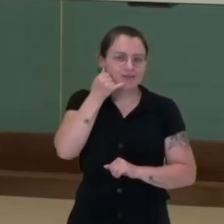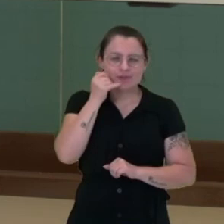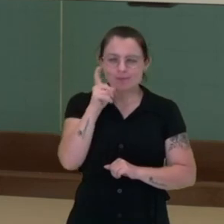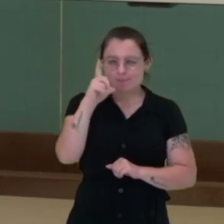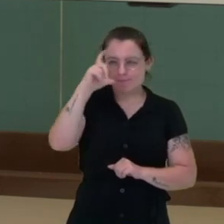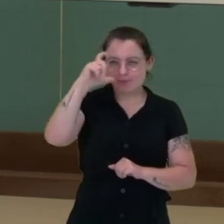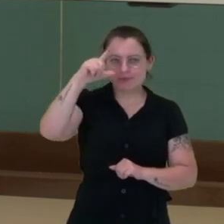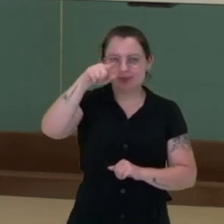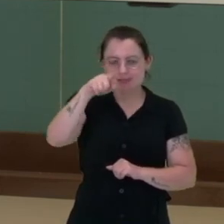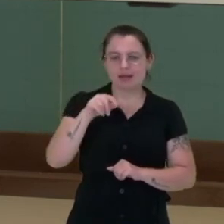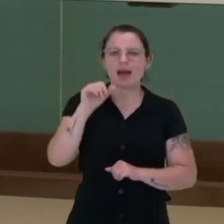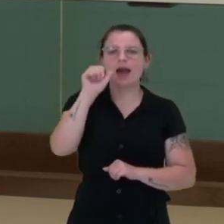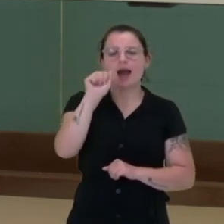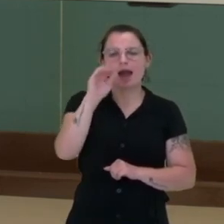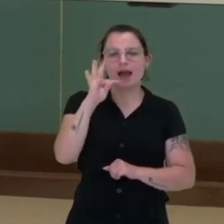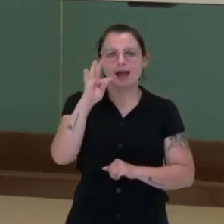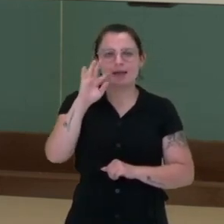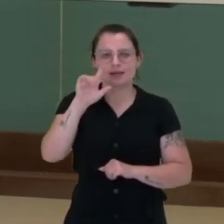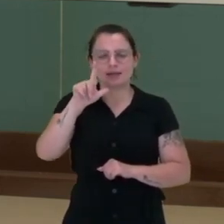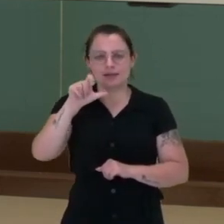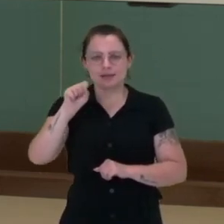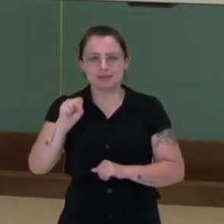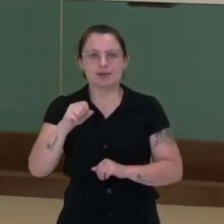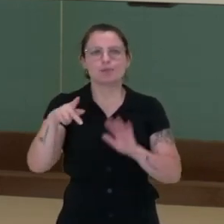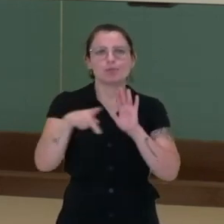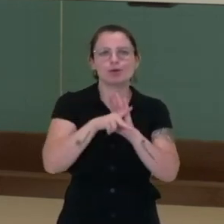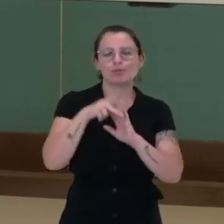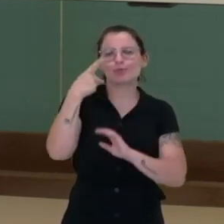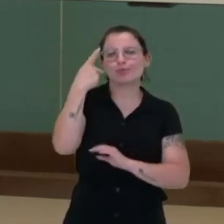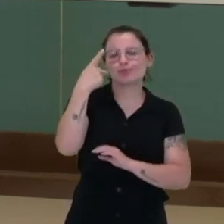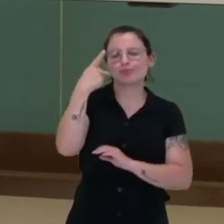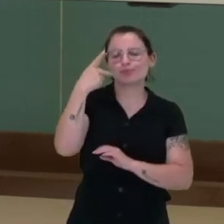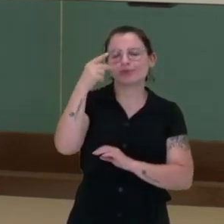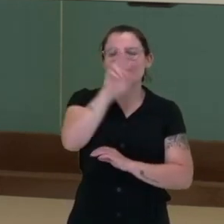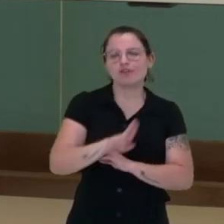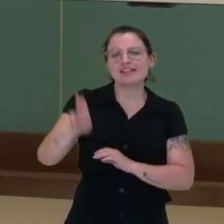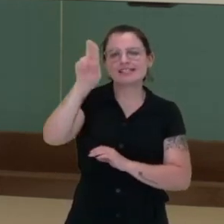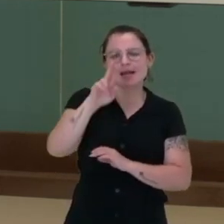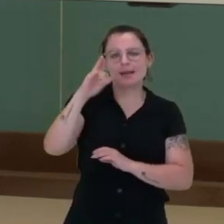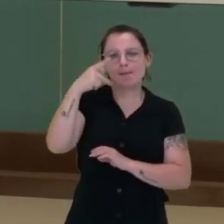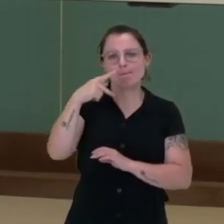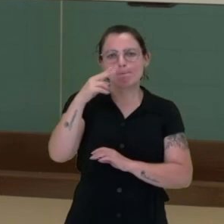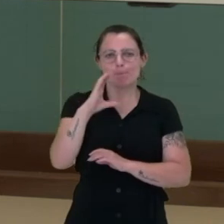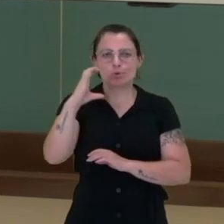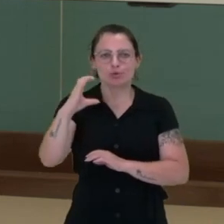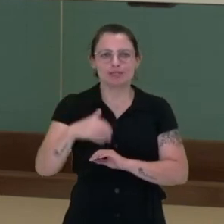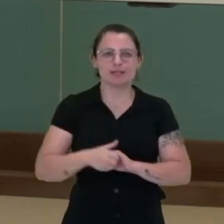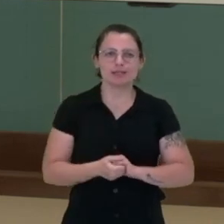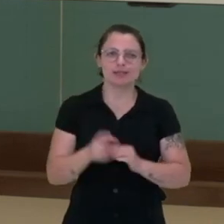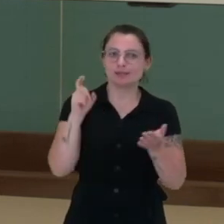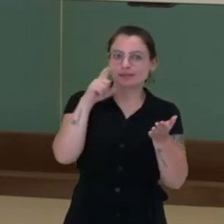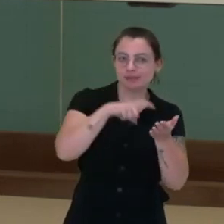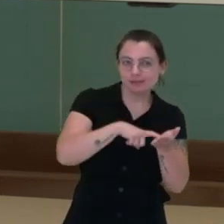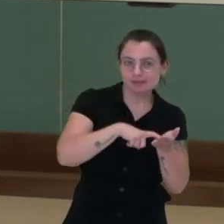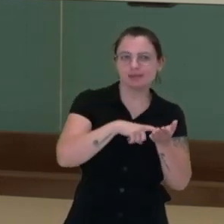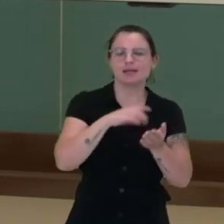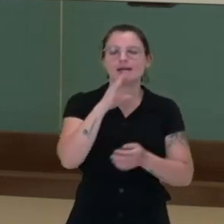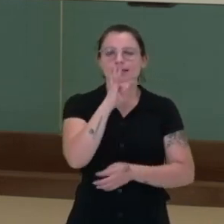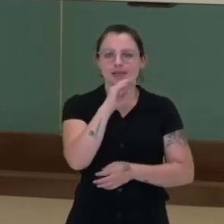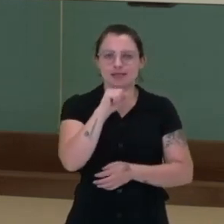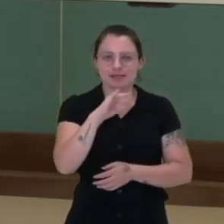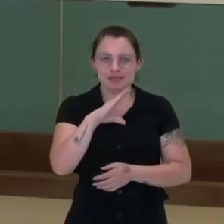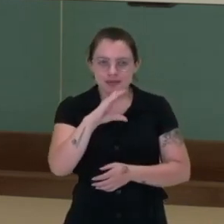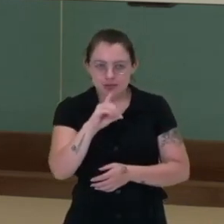de Histologia em cores da PUC do Rio Grande. Clique em tecido epitelial ou em tecidos